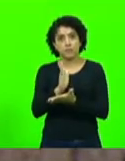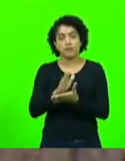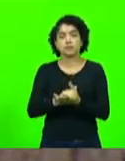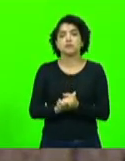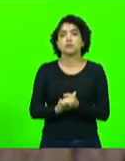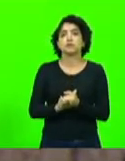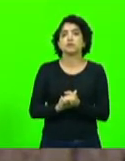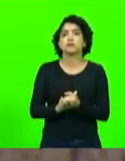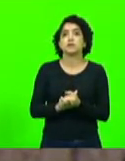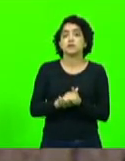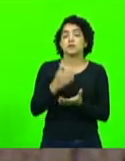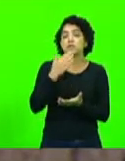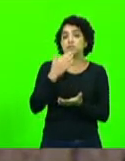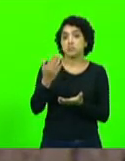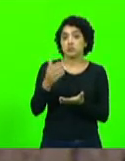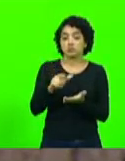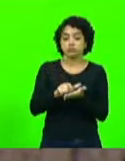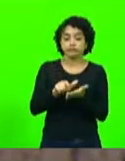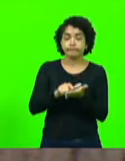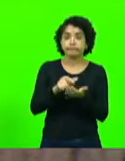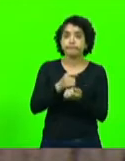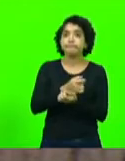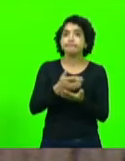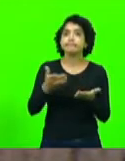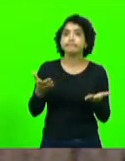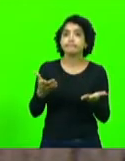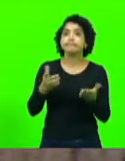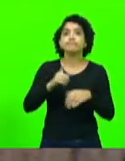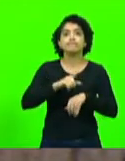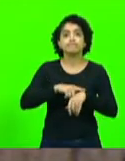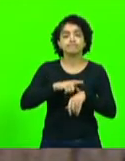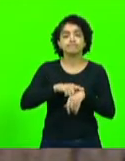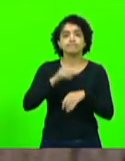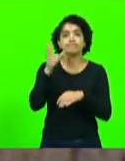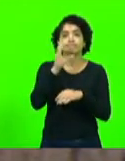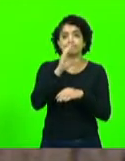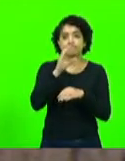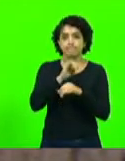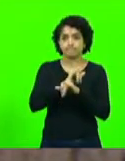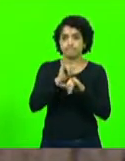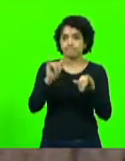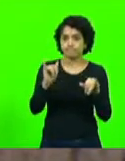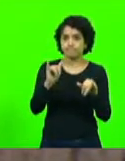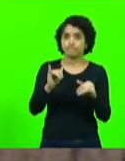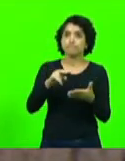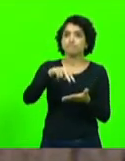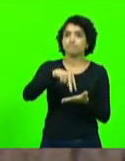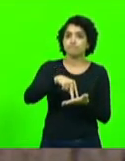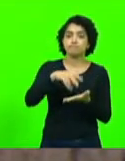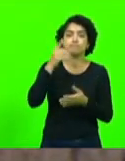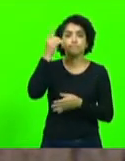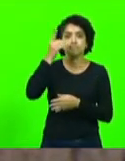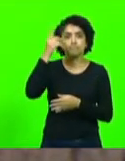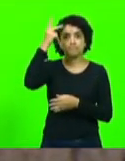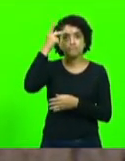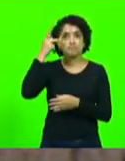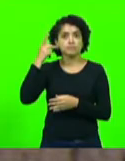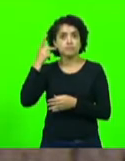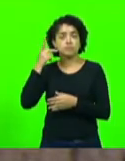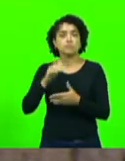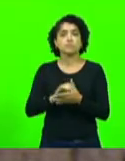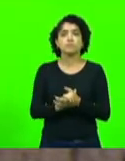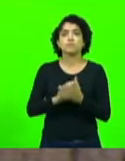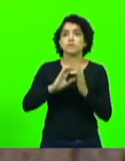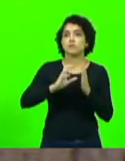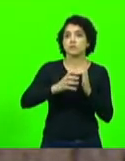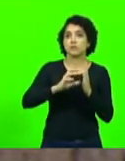Expediente. O senhor presidente solicitou que se procedesse à disposição. Breves comunicações. Fez uso da palavra a senhora deputada Paulinha. Grande expediente. Nesse horário destinado aos partidos políticos, fez uso da palavra o